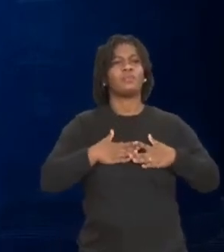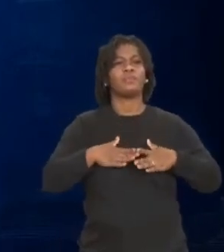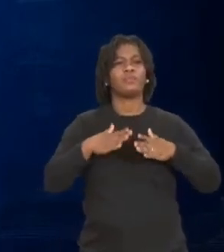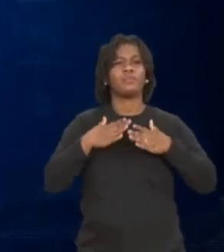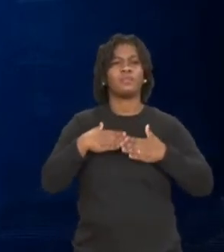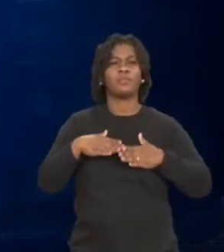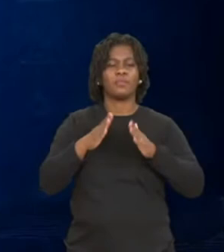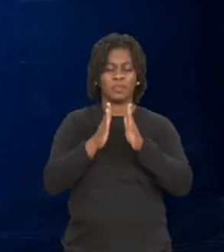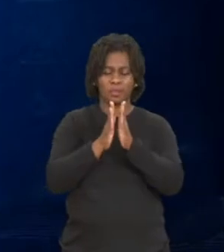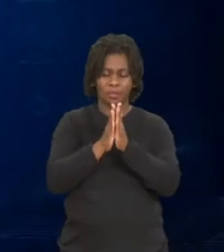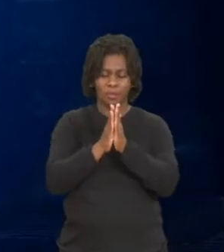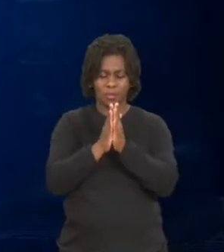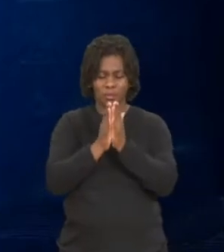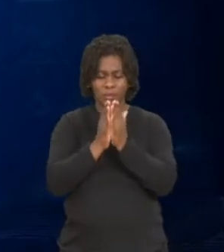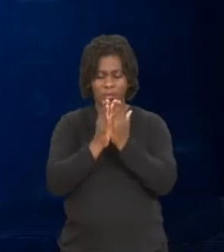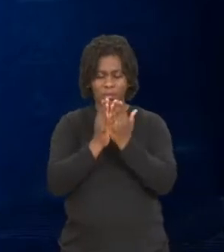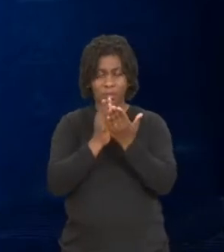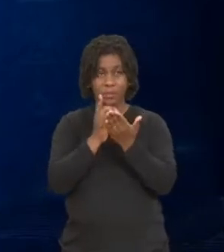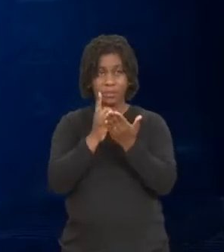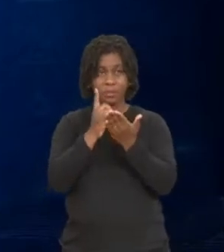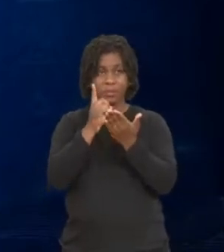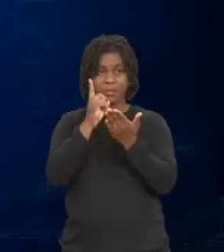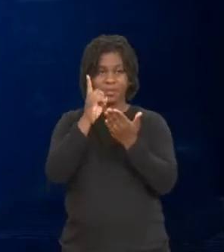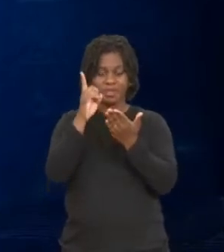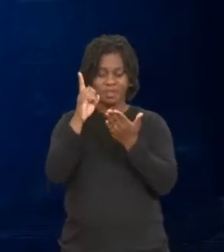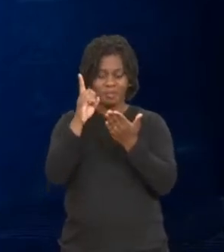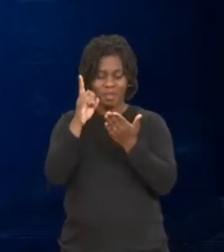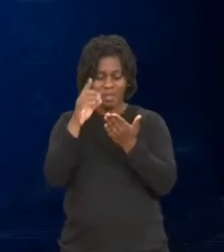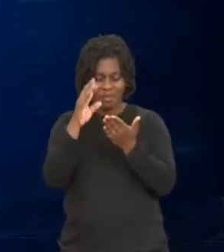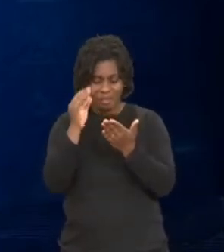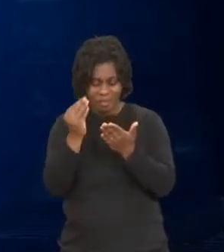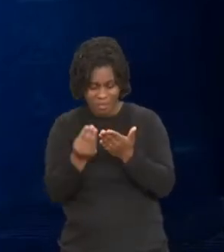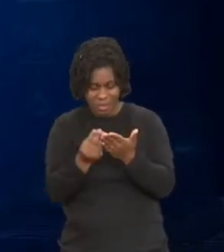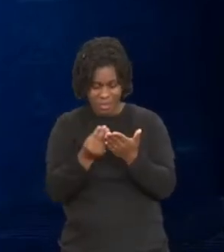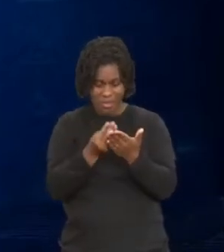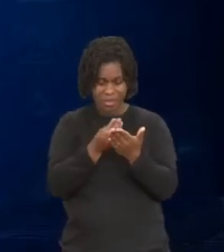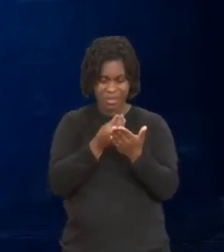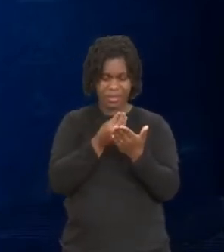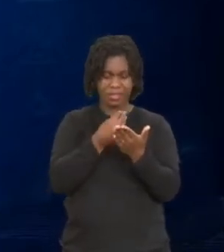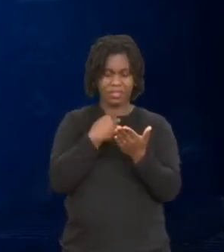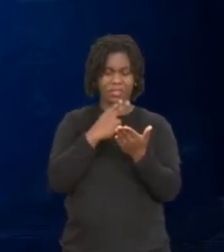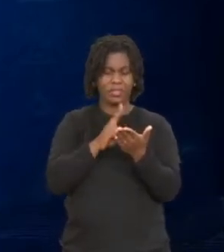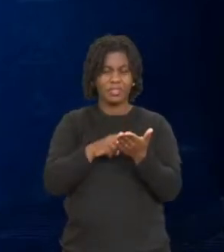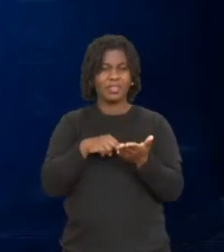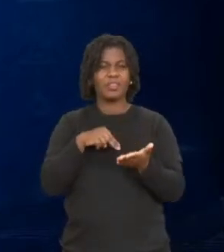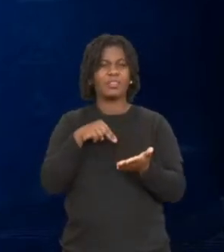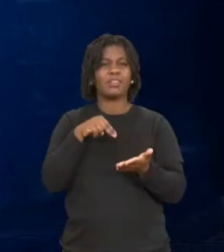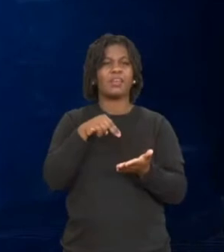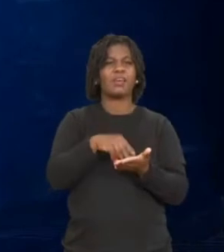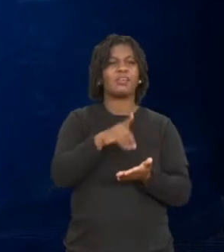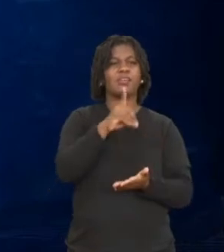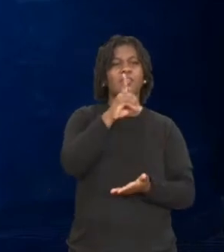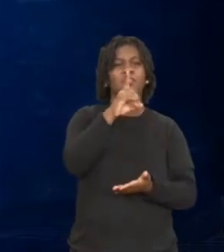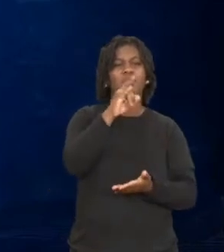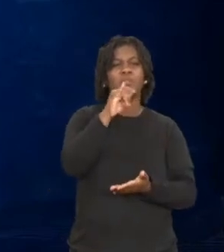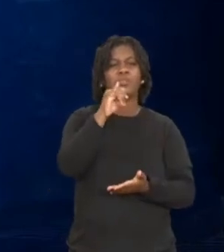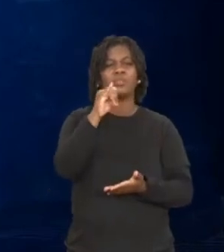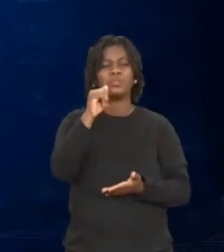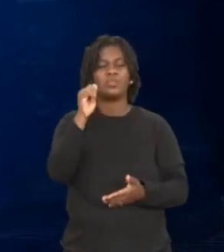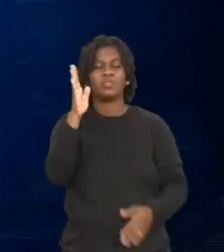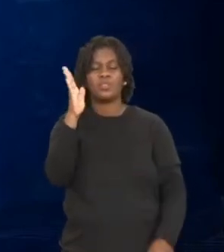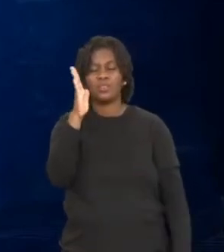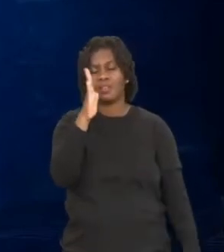me sustenta nas provações. Tua palavra me sustenta